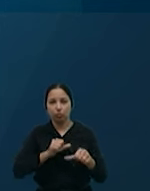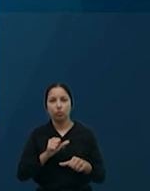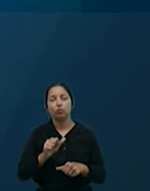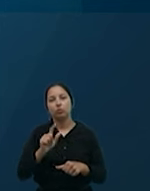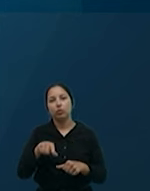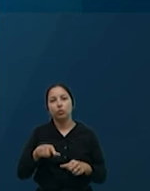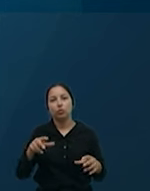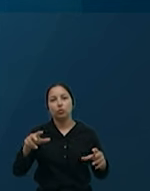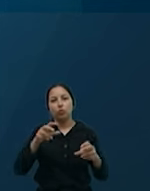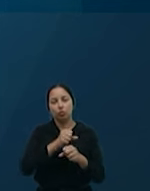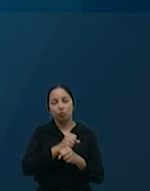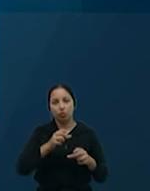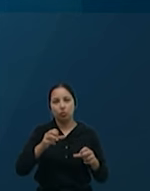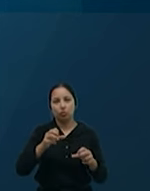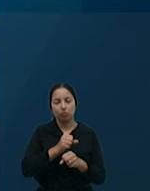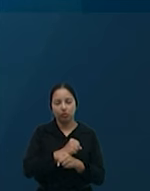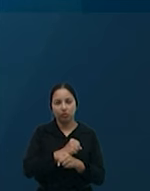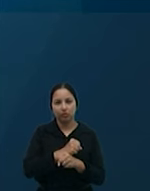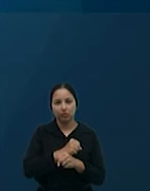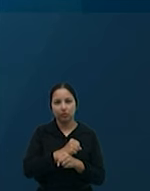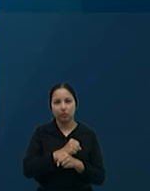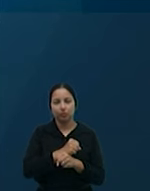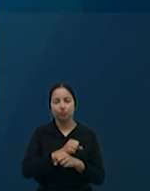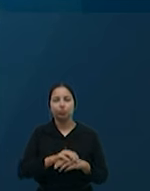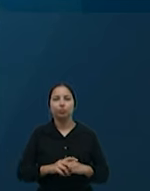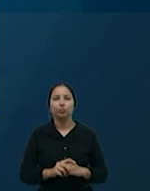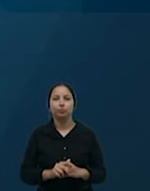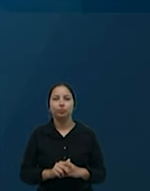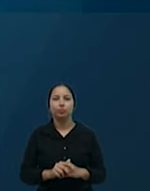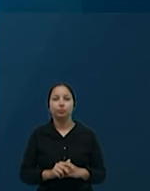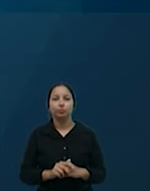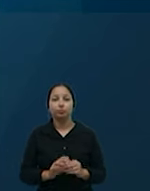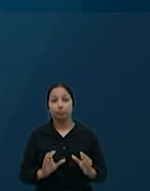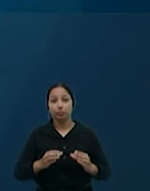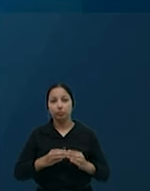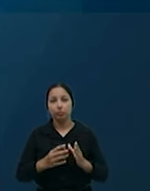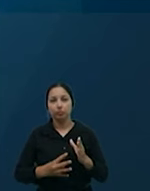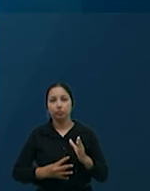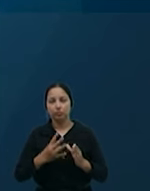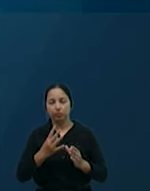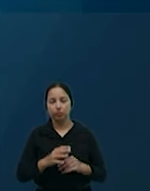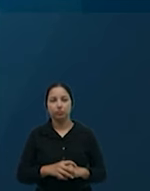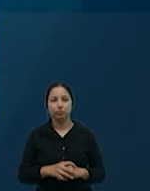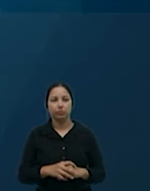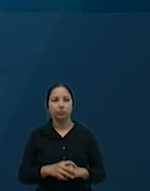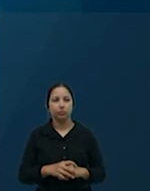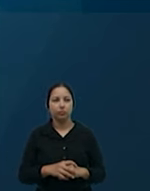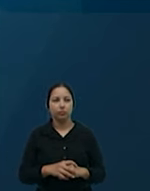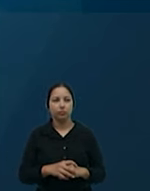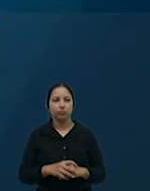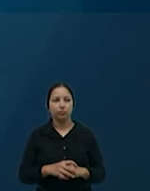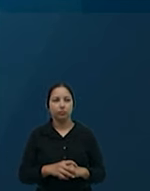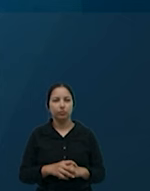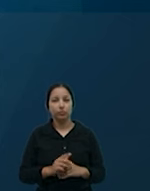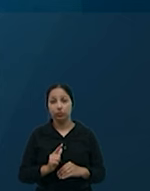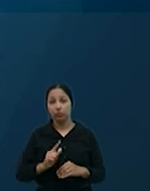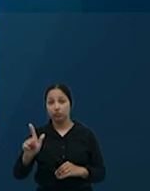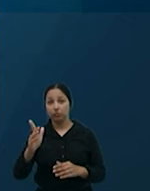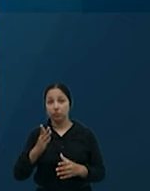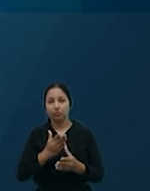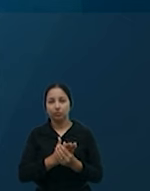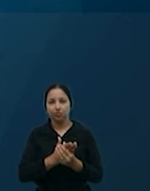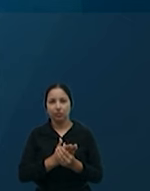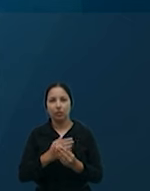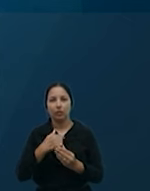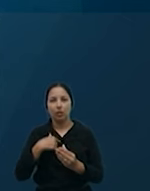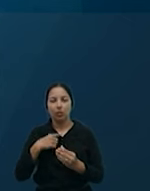arbitramento. A quarta, da quarta turma. Um outro é um processo até que eu atuei. Em 2012,